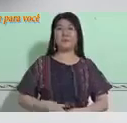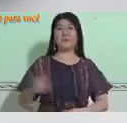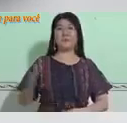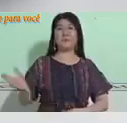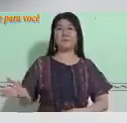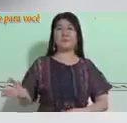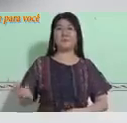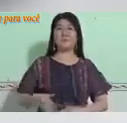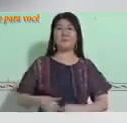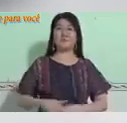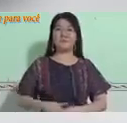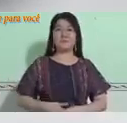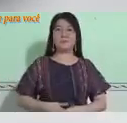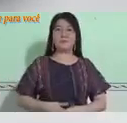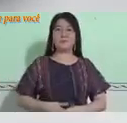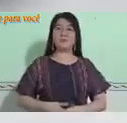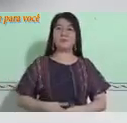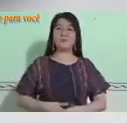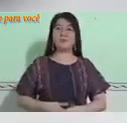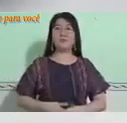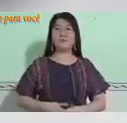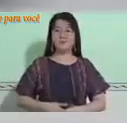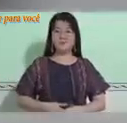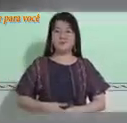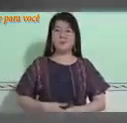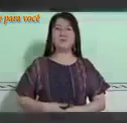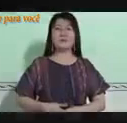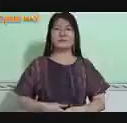nos casos mais graves, cirurgia.